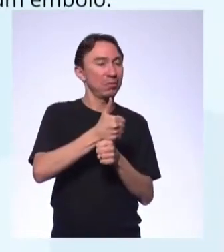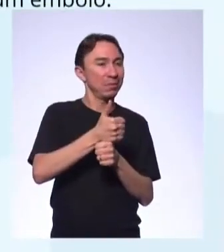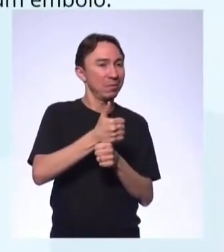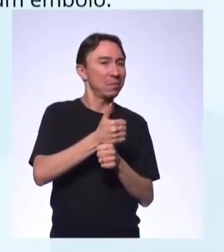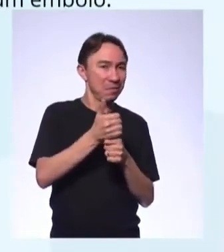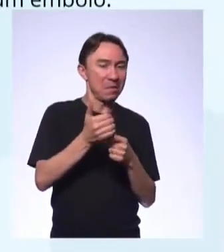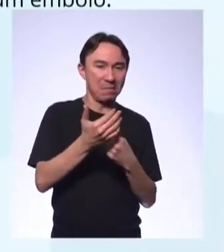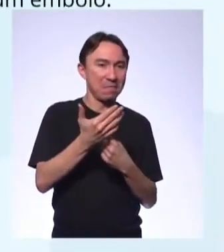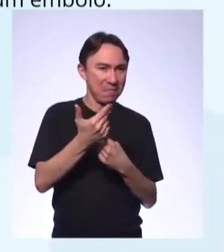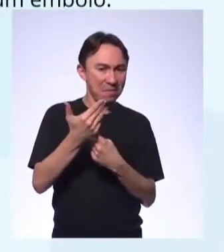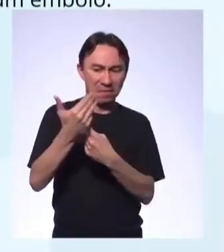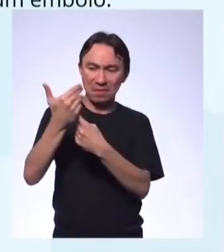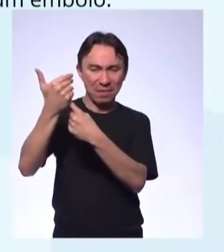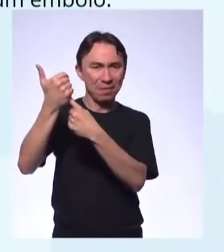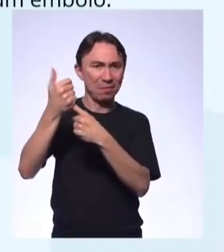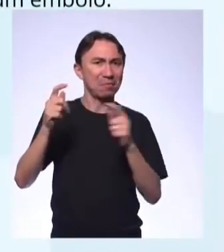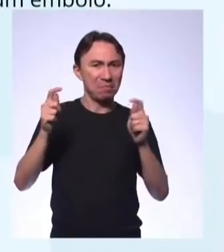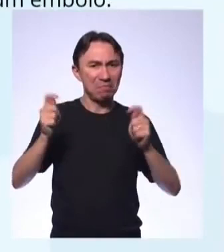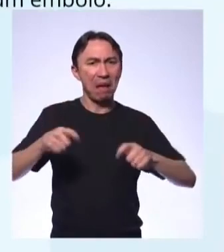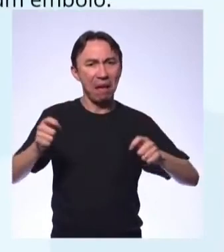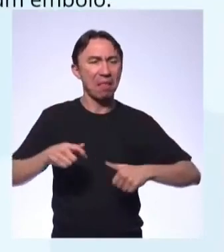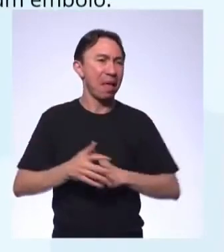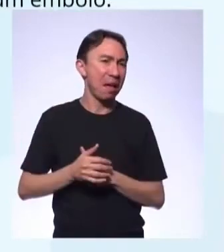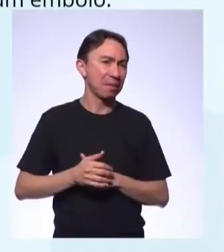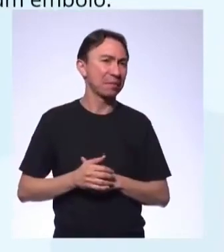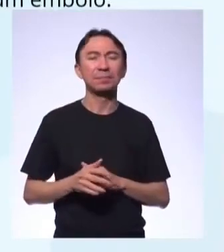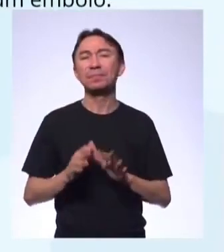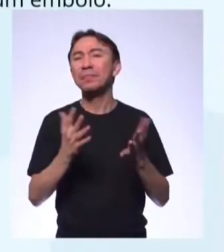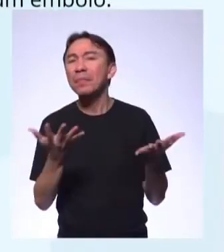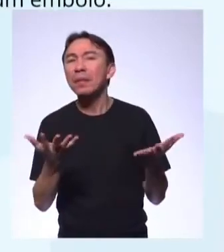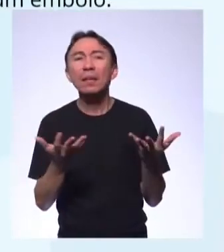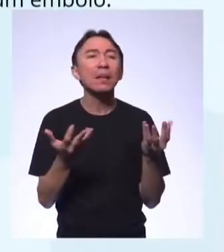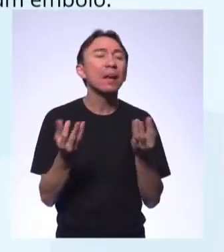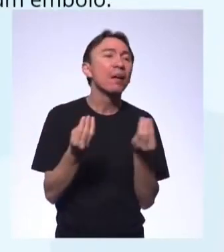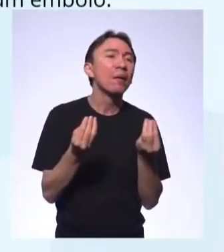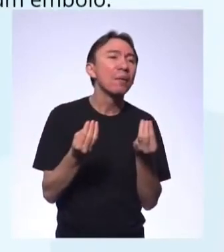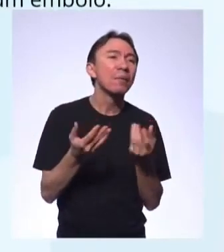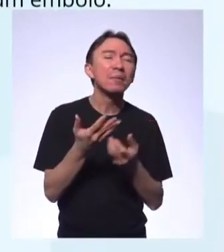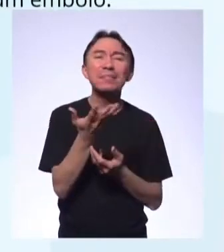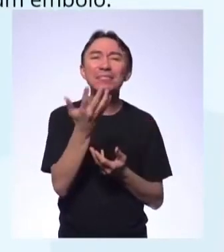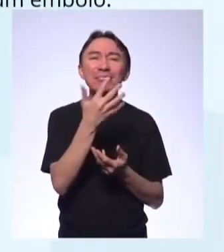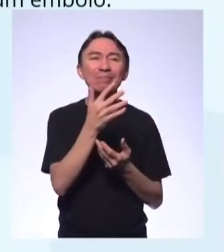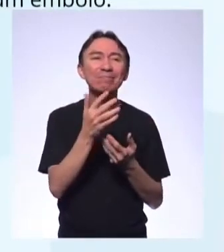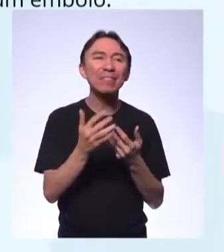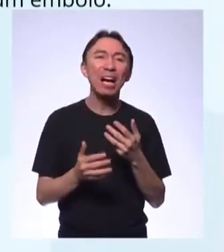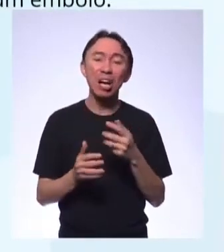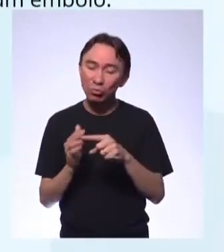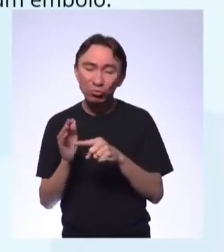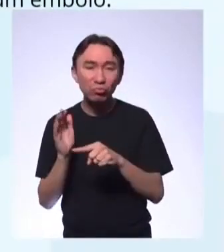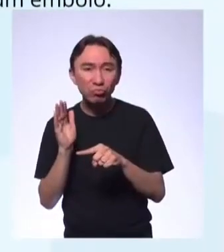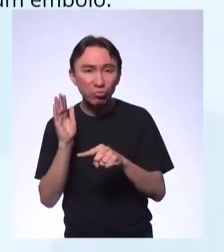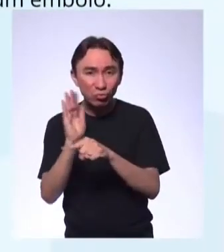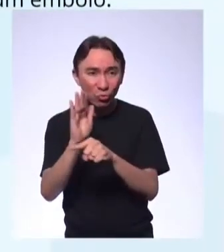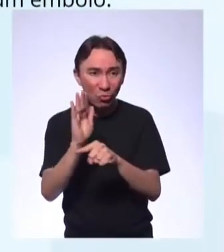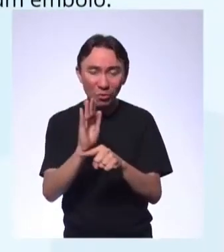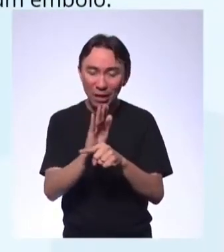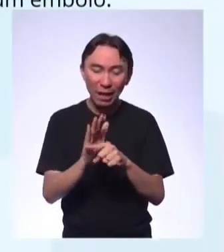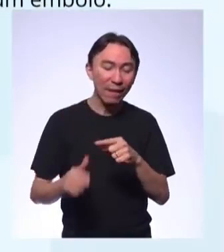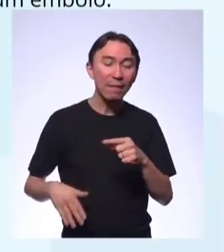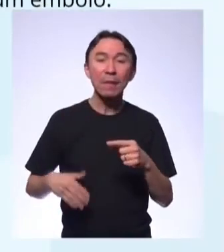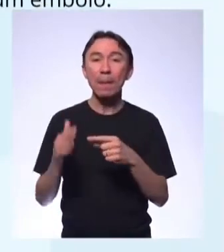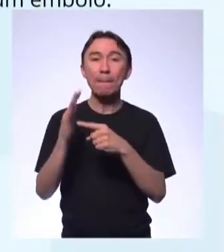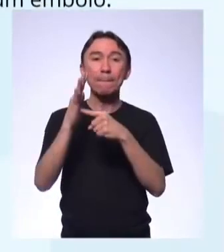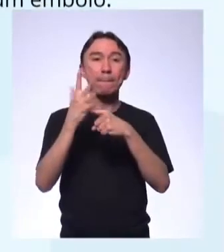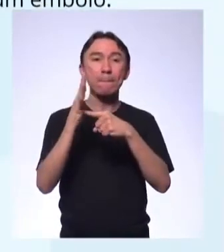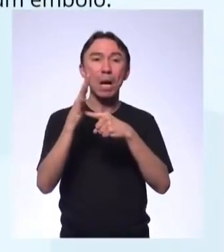permitir isso, né? Então, quem acabou promovendo, né, contribuindo para o estabelecimento da maquinofatura foi um